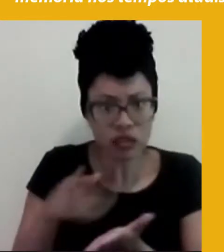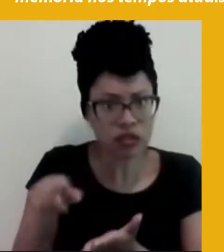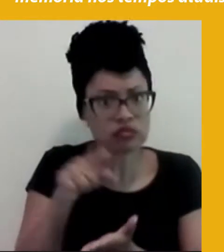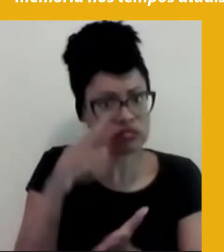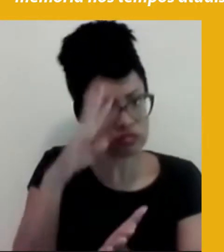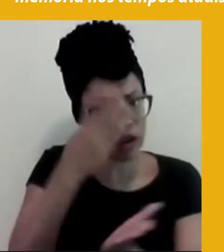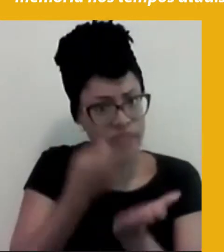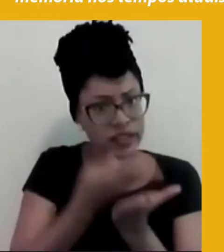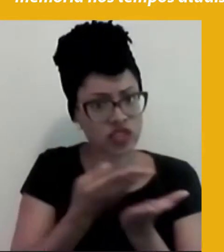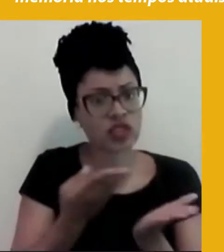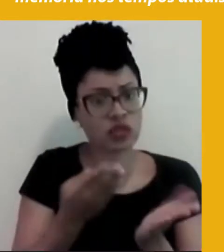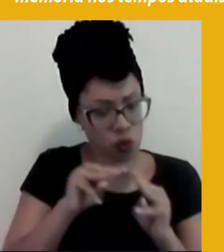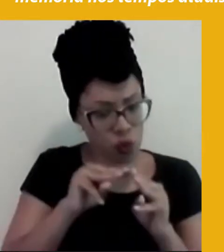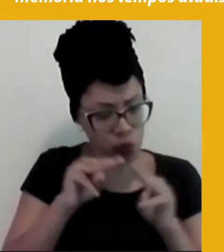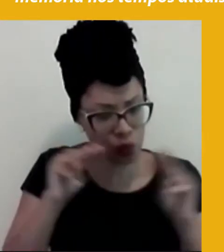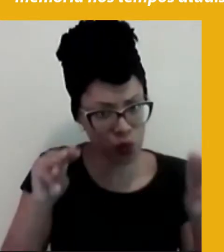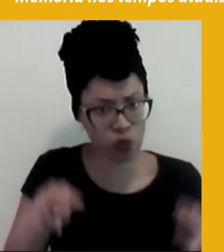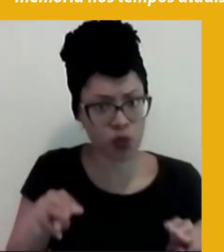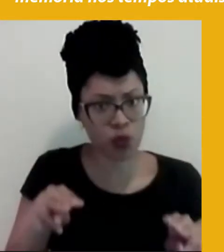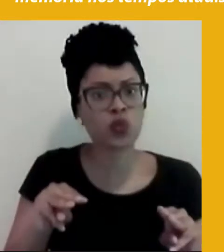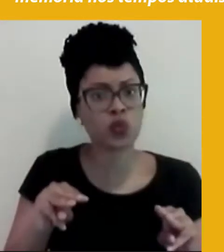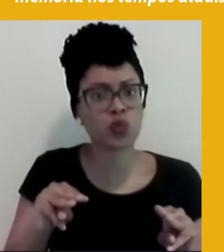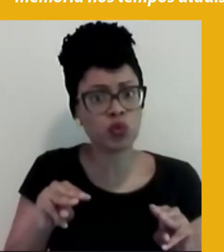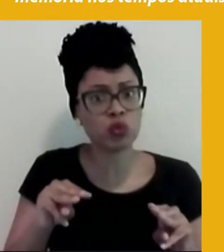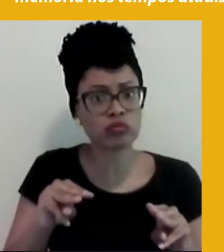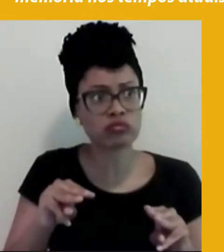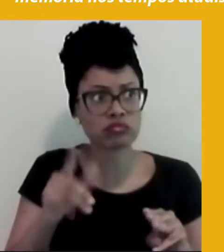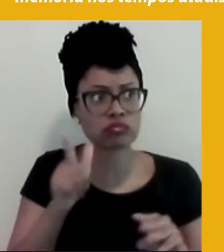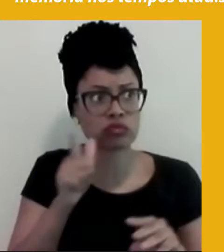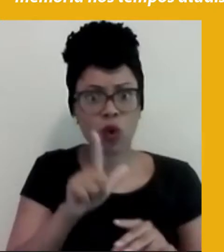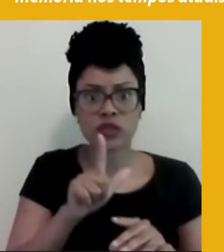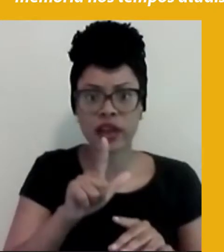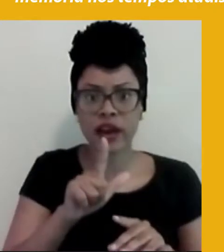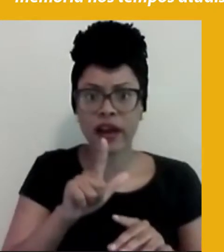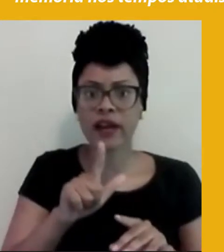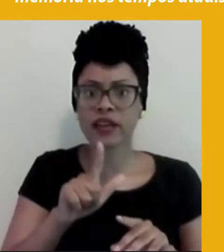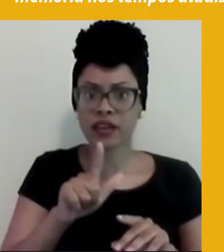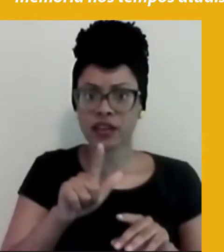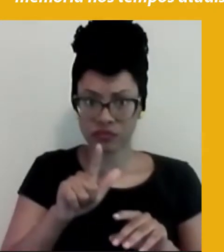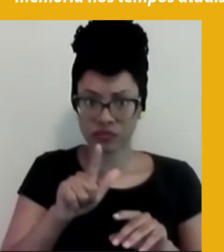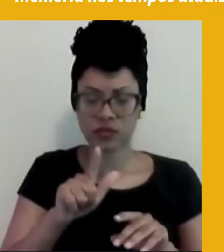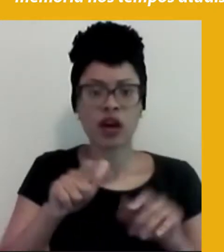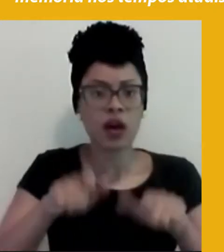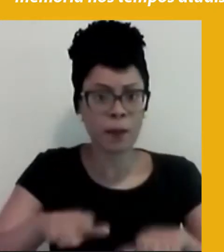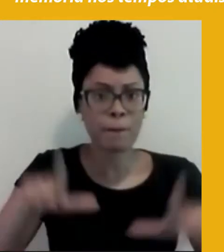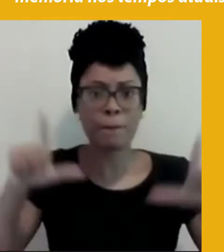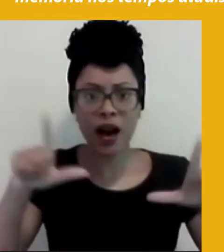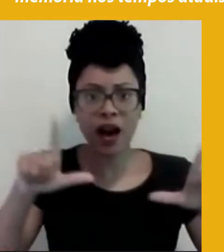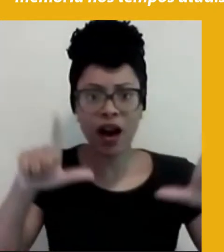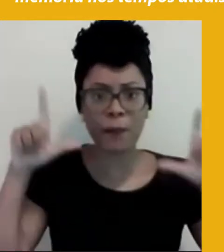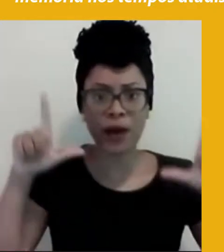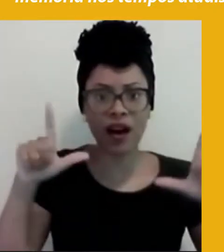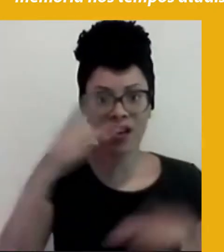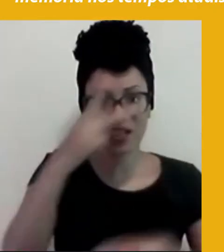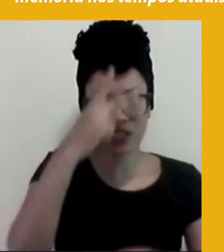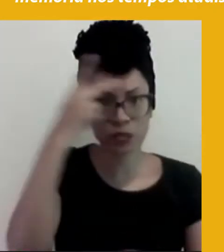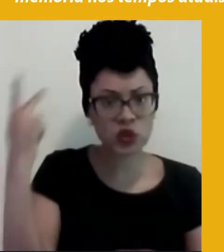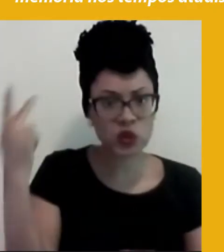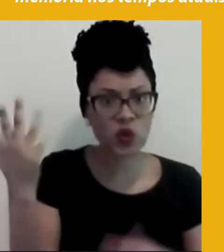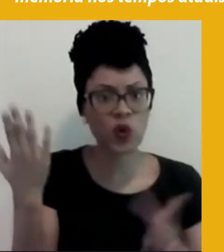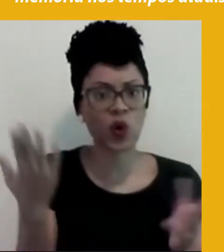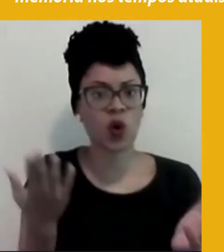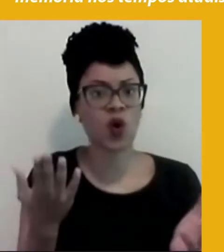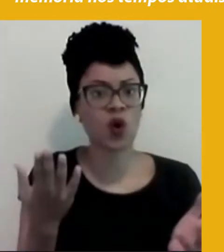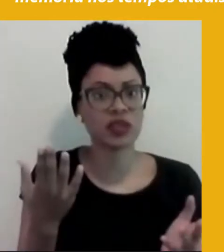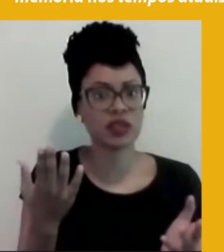os protagonistas, para que eles incluíssem mais aqueles que eram, enfim, estavam sem direito à memória,